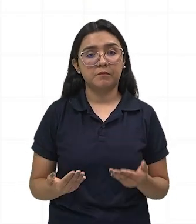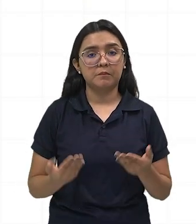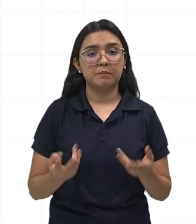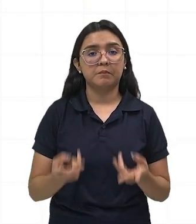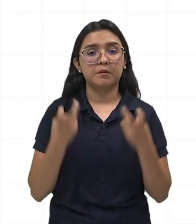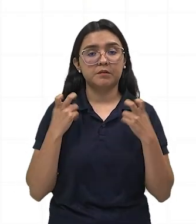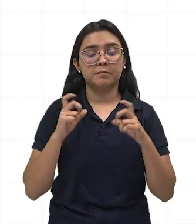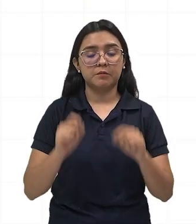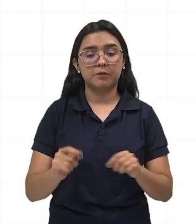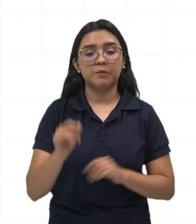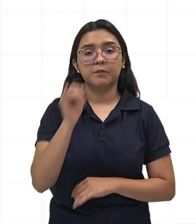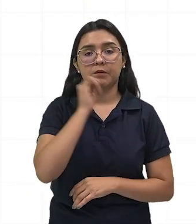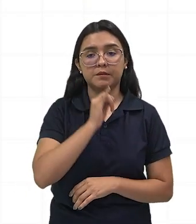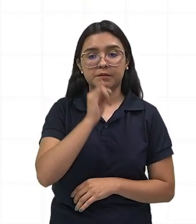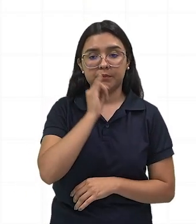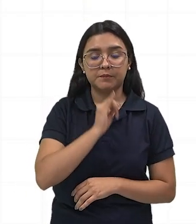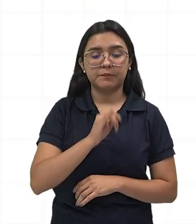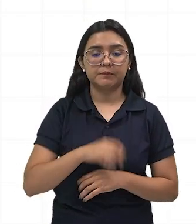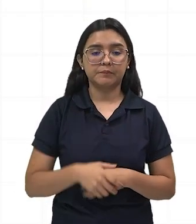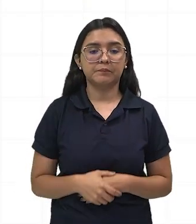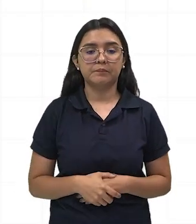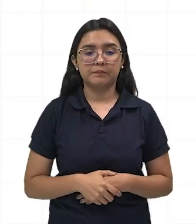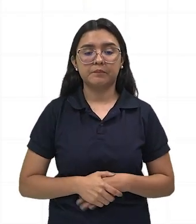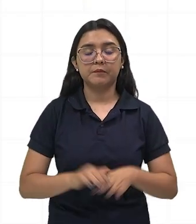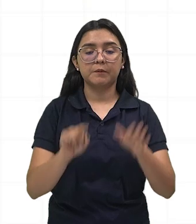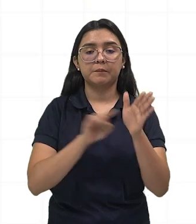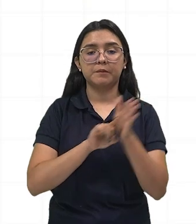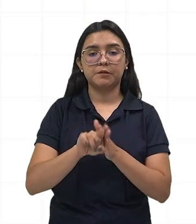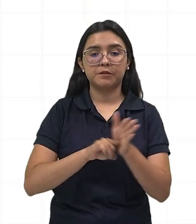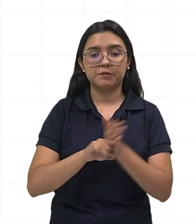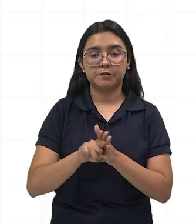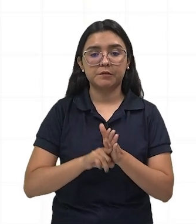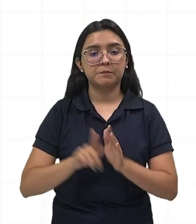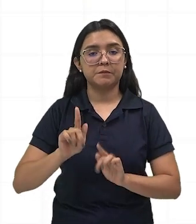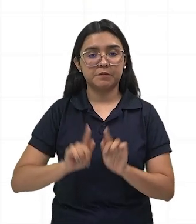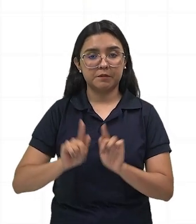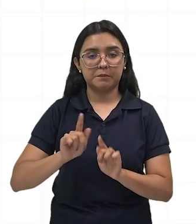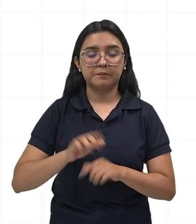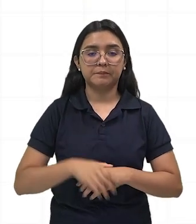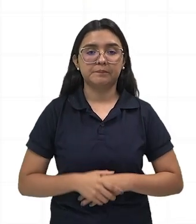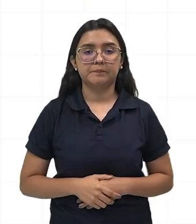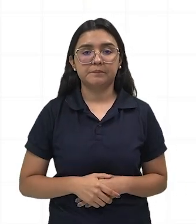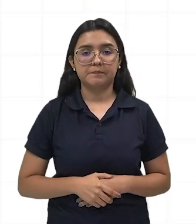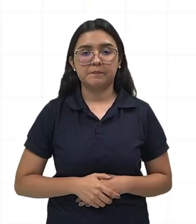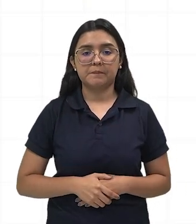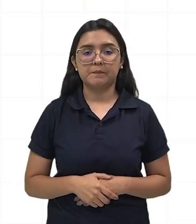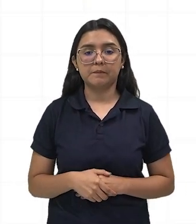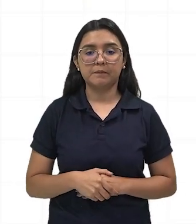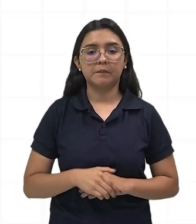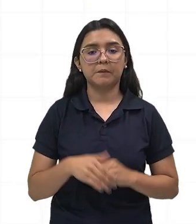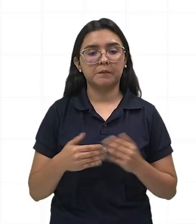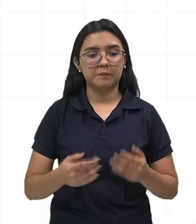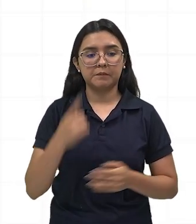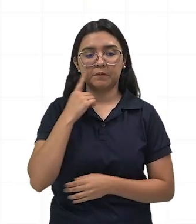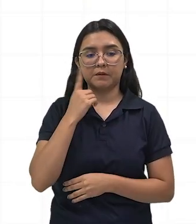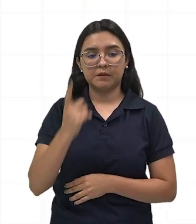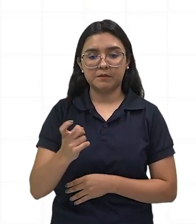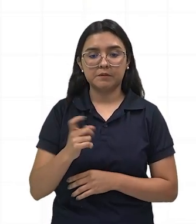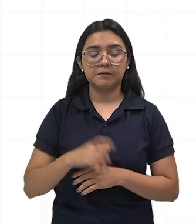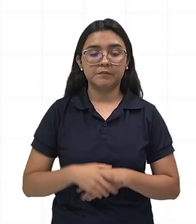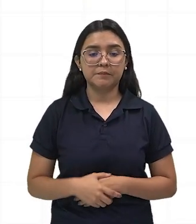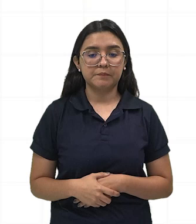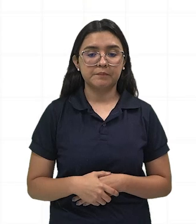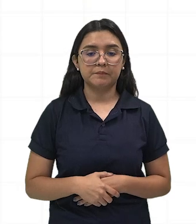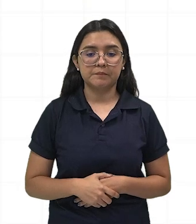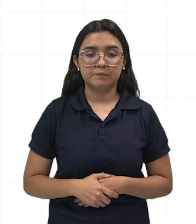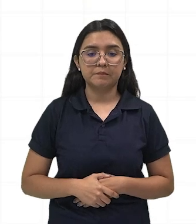ver aqui, né, um exemplo de pesquisa censitária. Muito bacana, né,